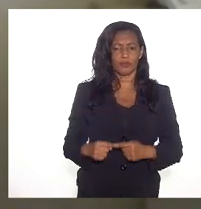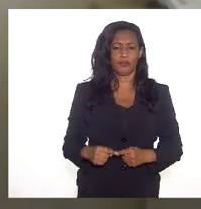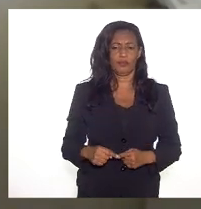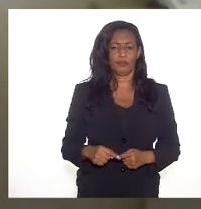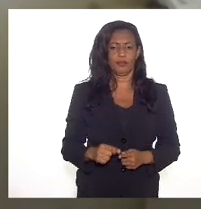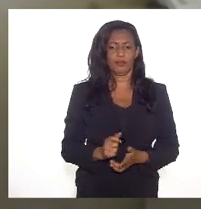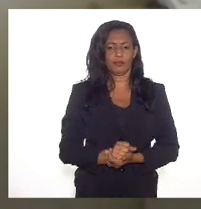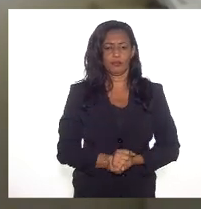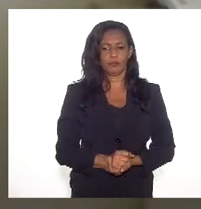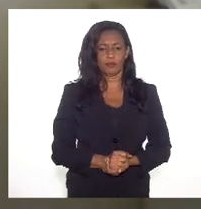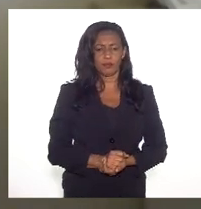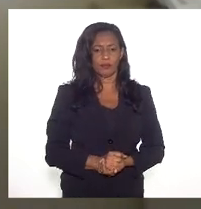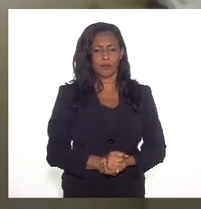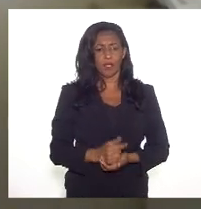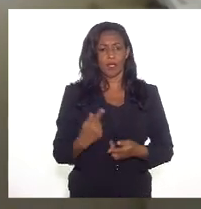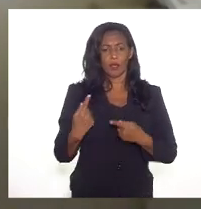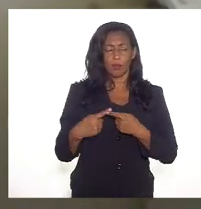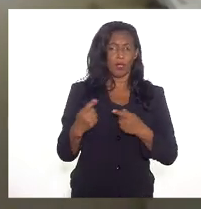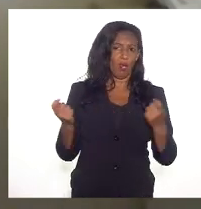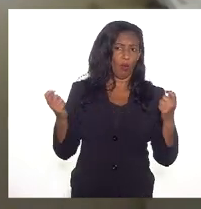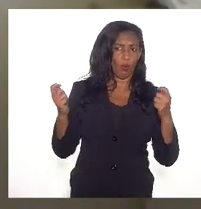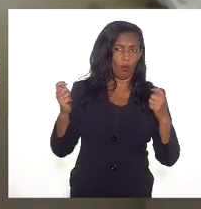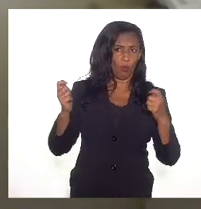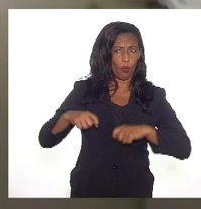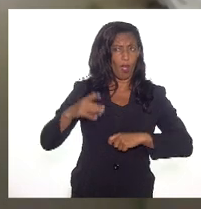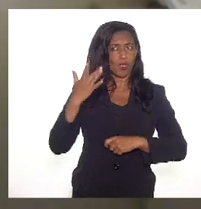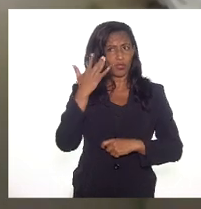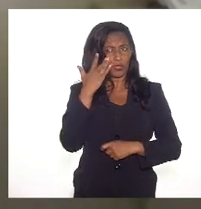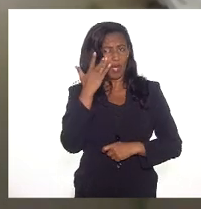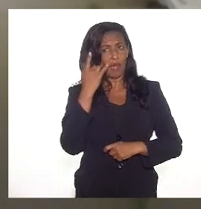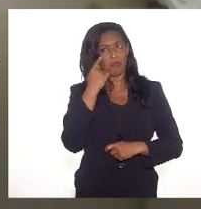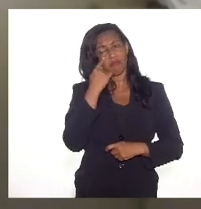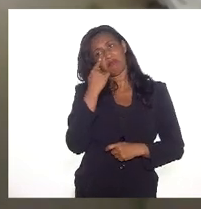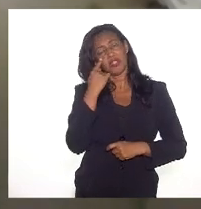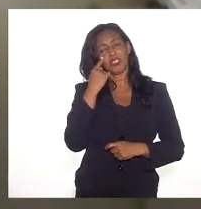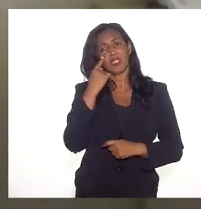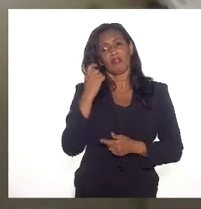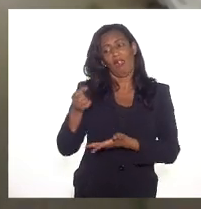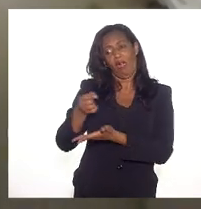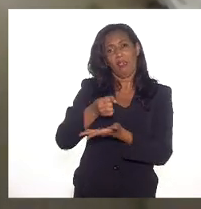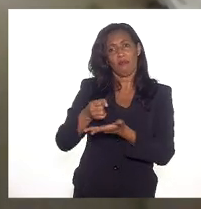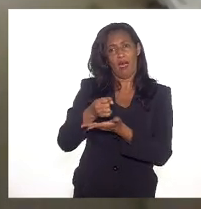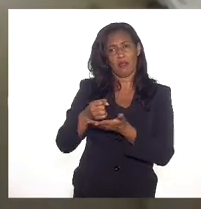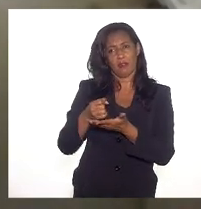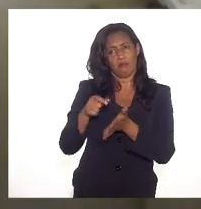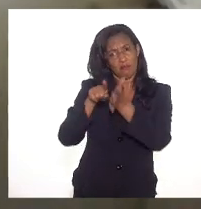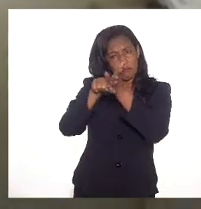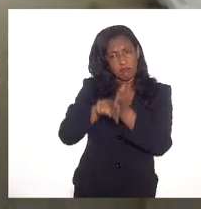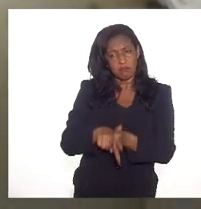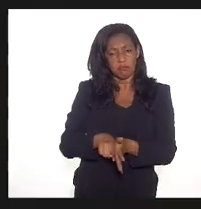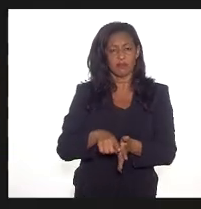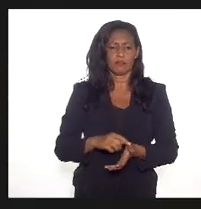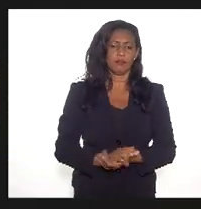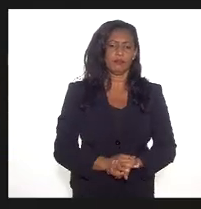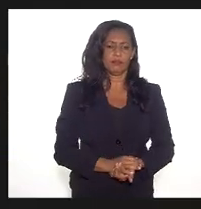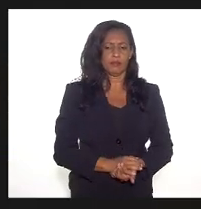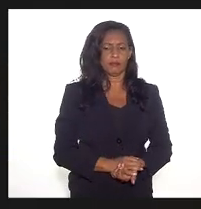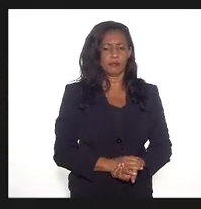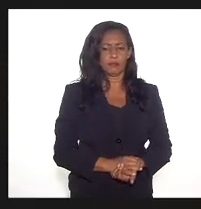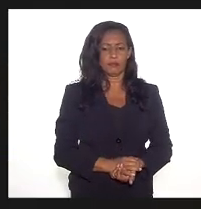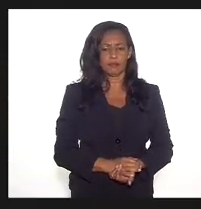me parece que o mérito é possível, tem que ver a compatibilidade e a fundamentação. Vou tirar de